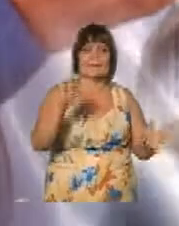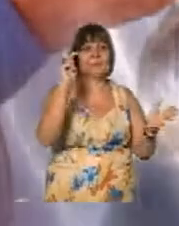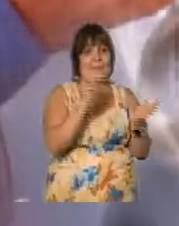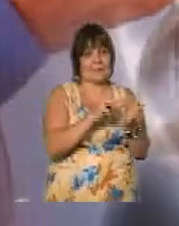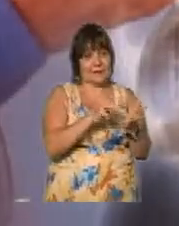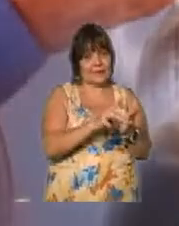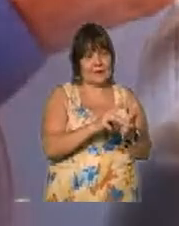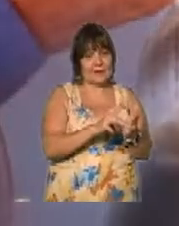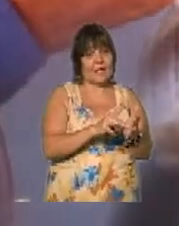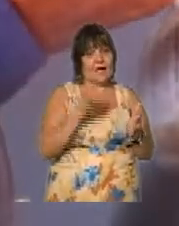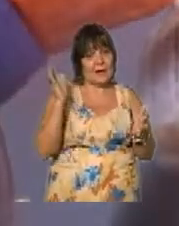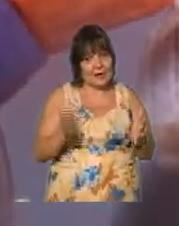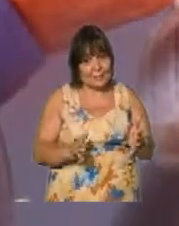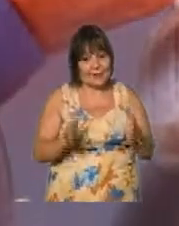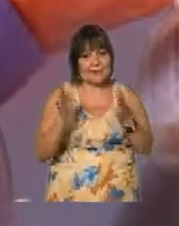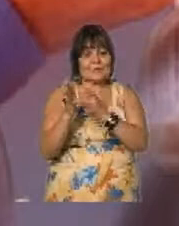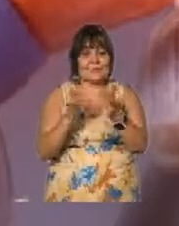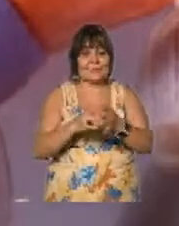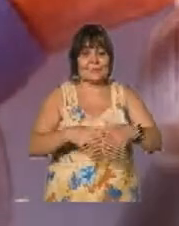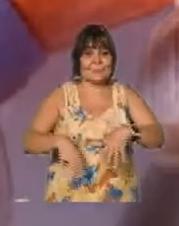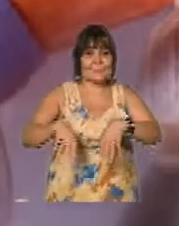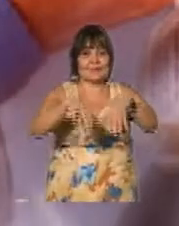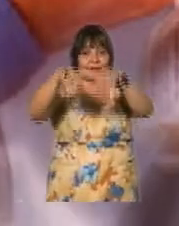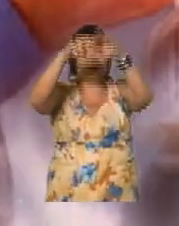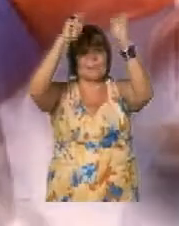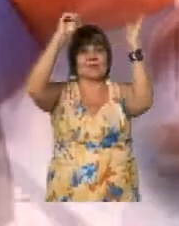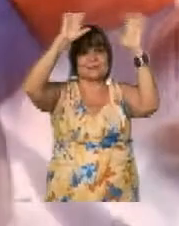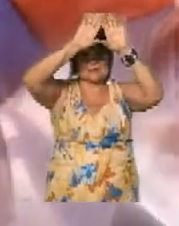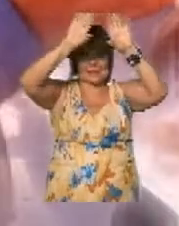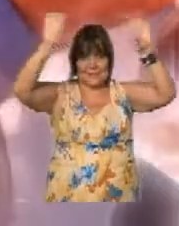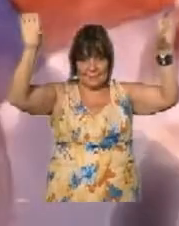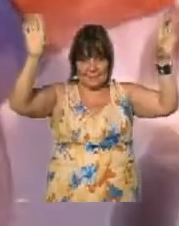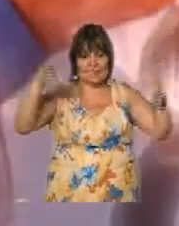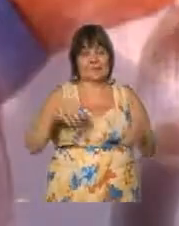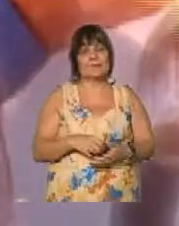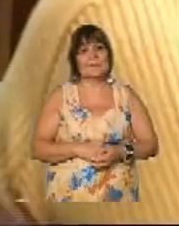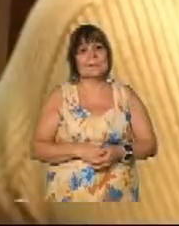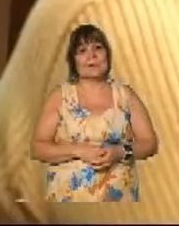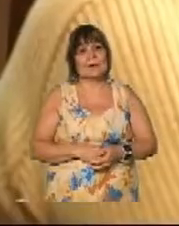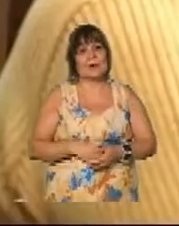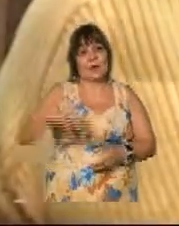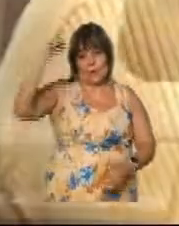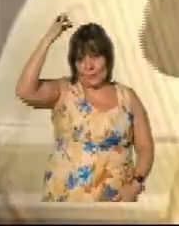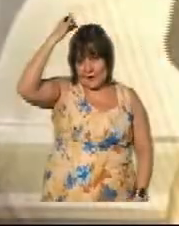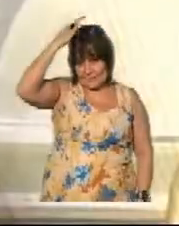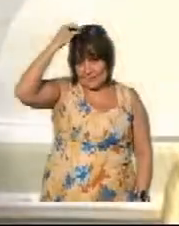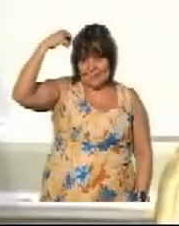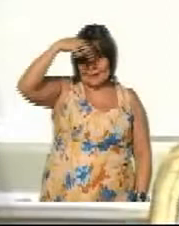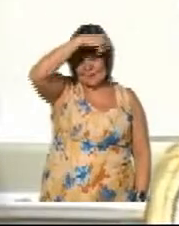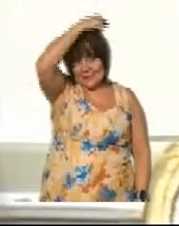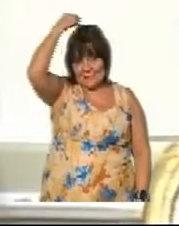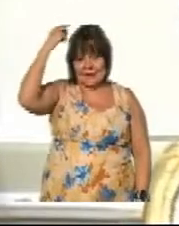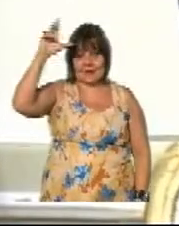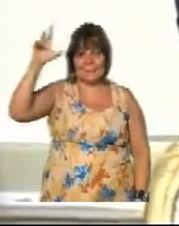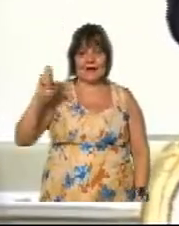não virá para vós outros. Se porém eu for, eu vou-lo enviarei. O Espírito Santo é o nosso consolador,